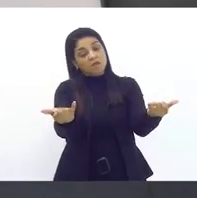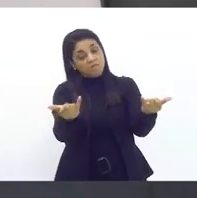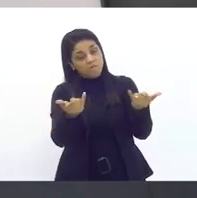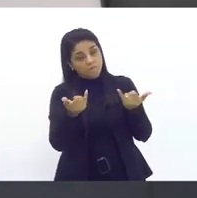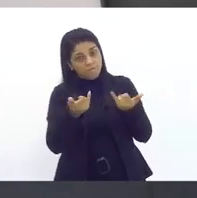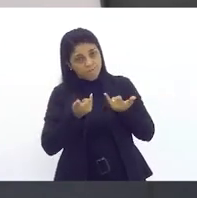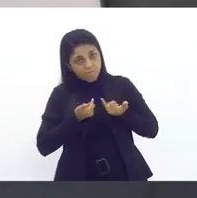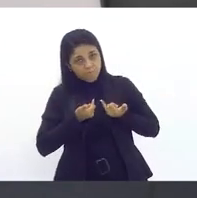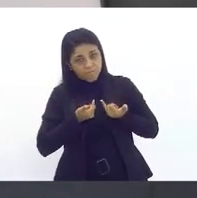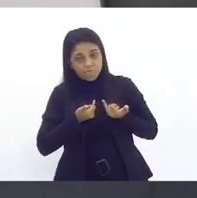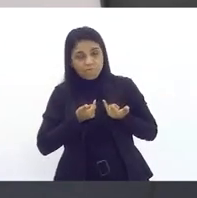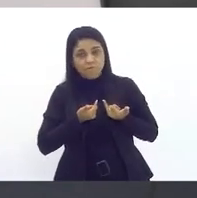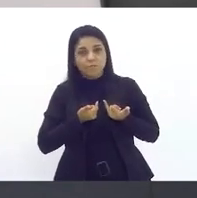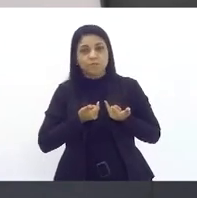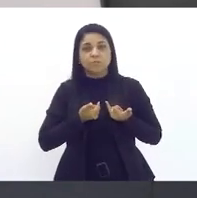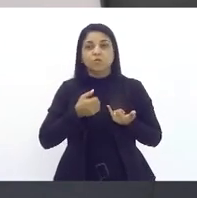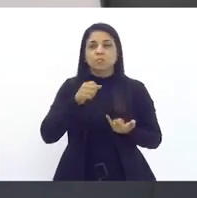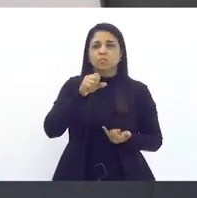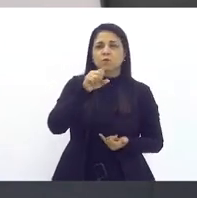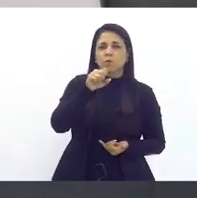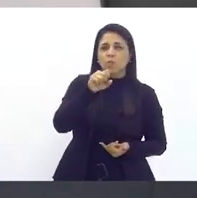questão